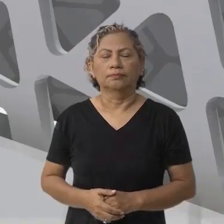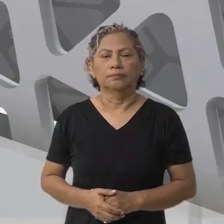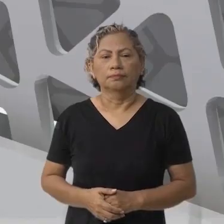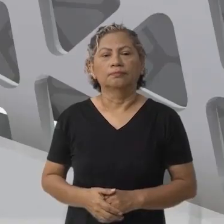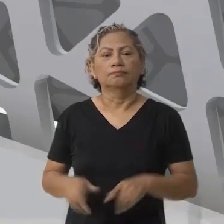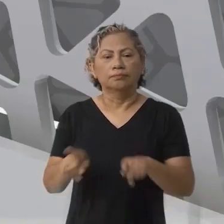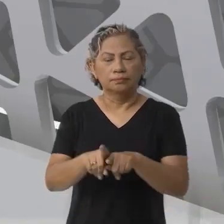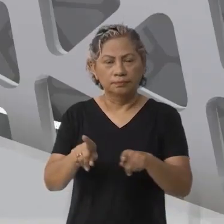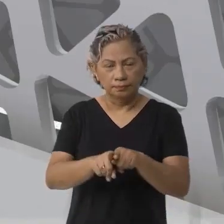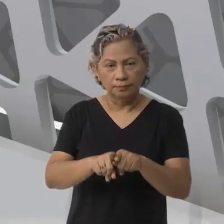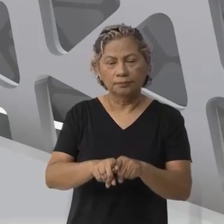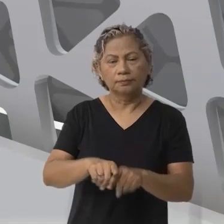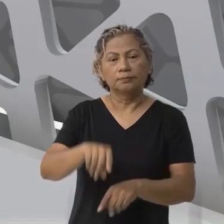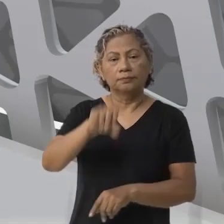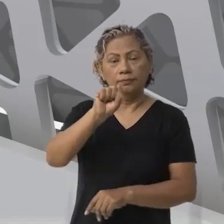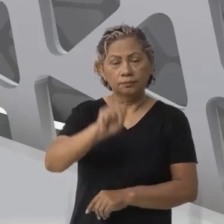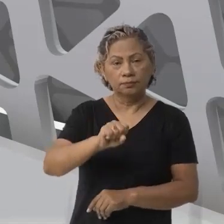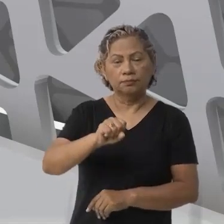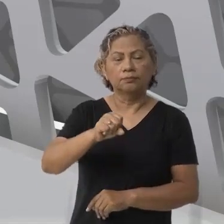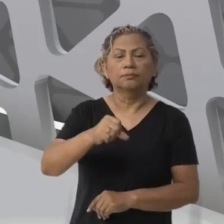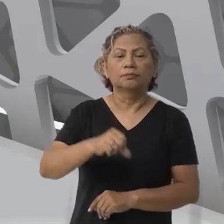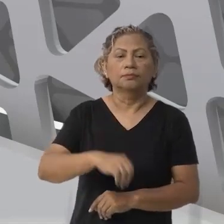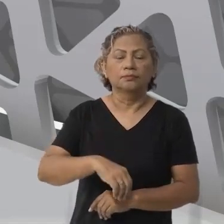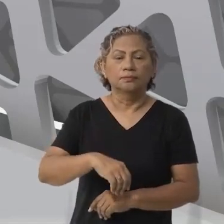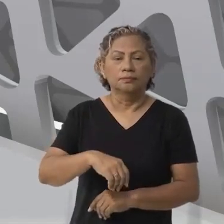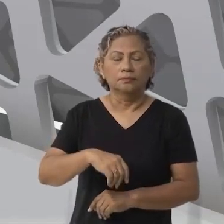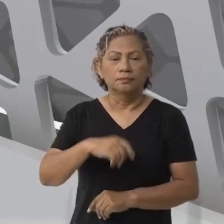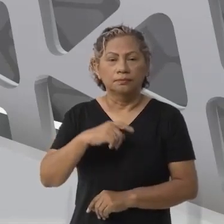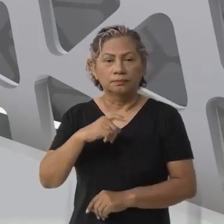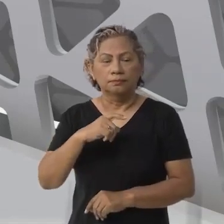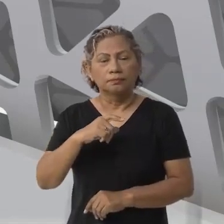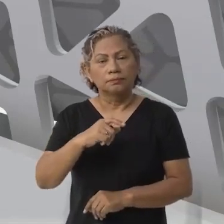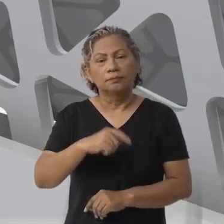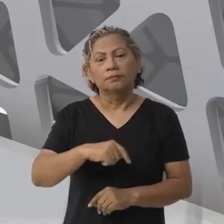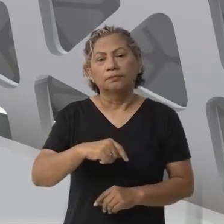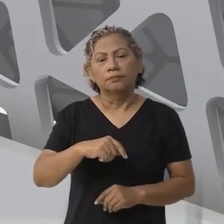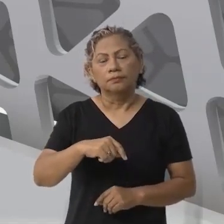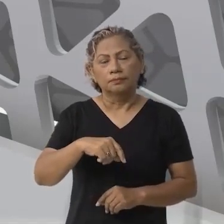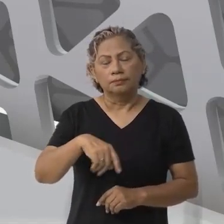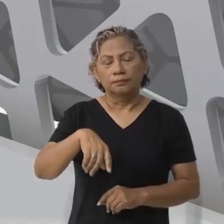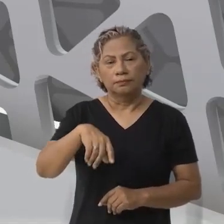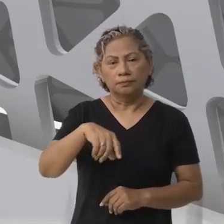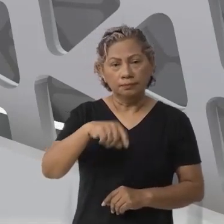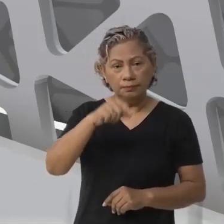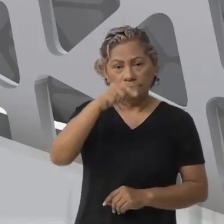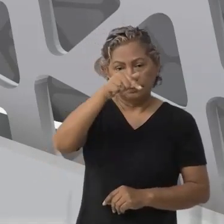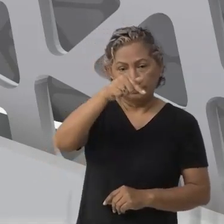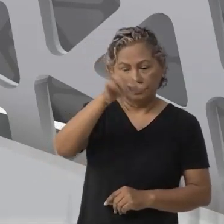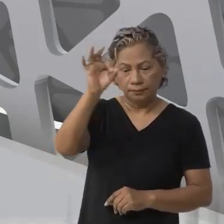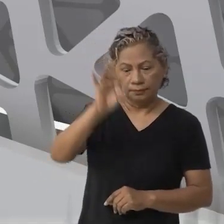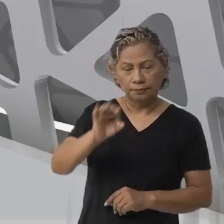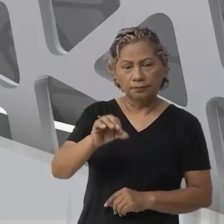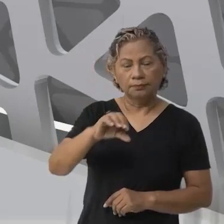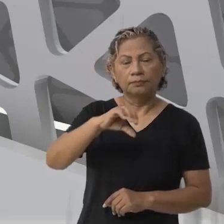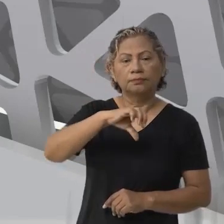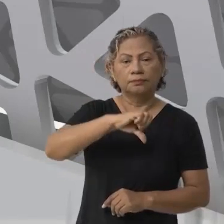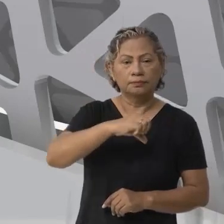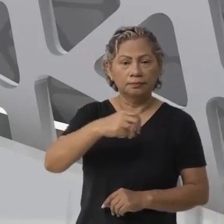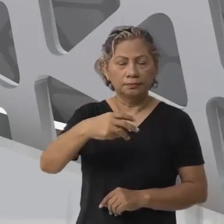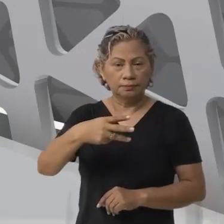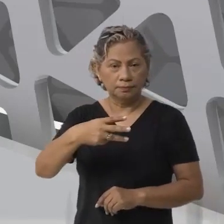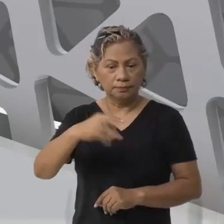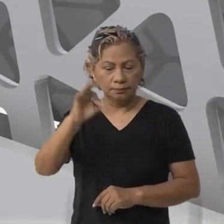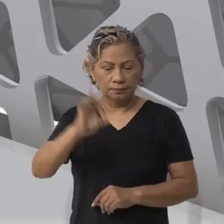hemisfério sul cerca de 93% e no hemisfério norte apenas 7% da sua superfície